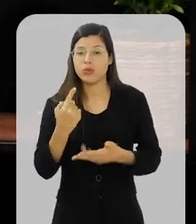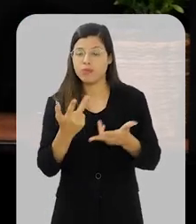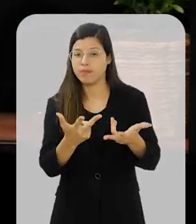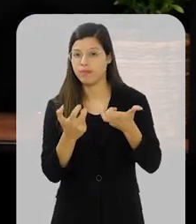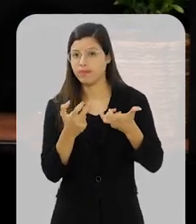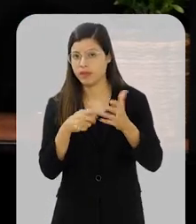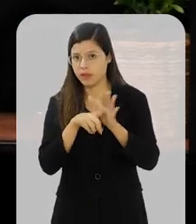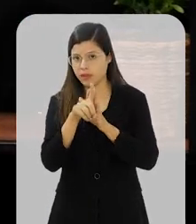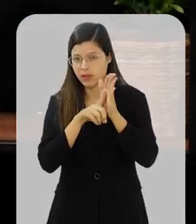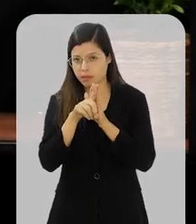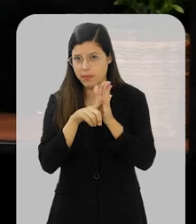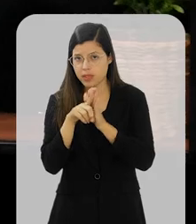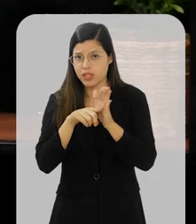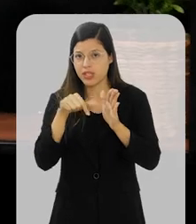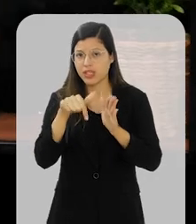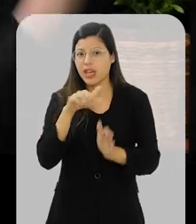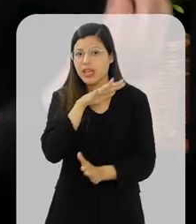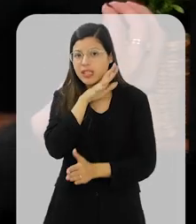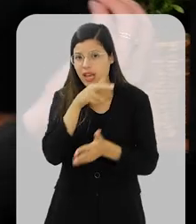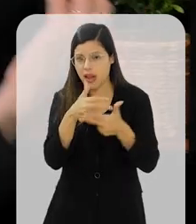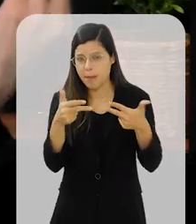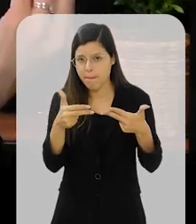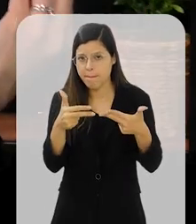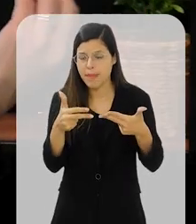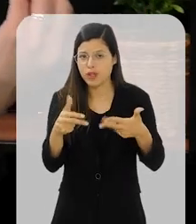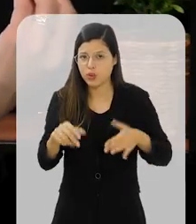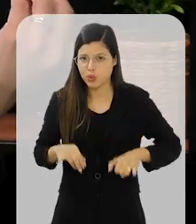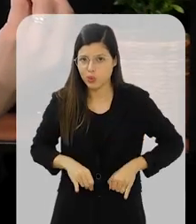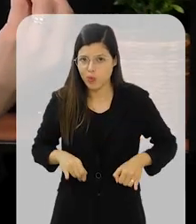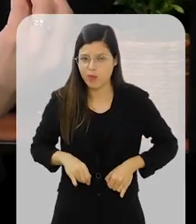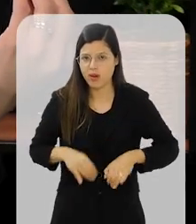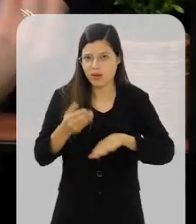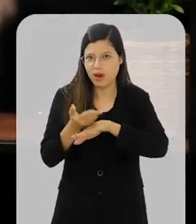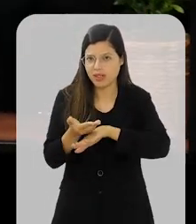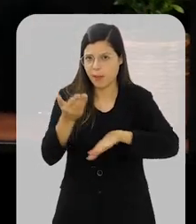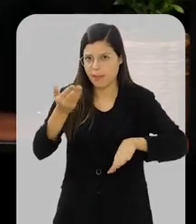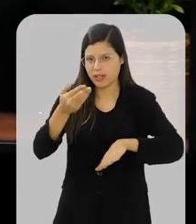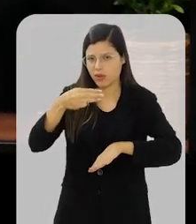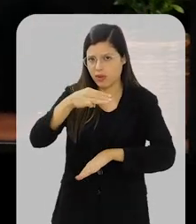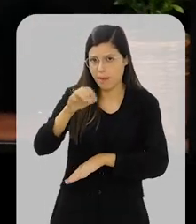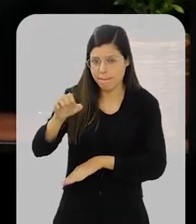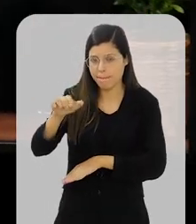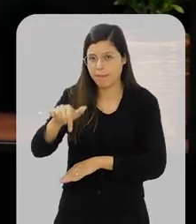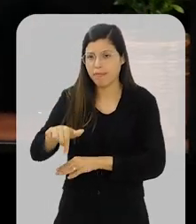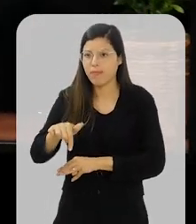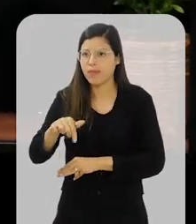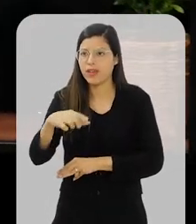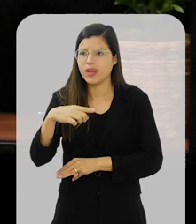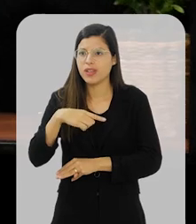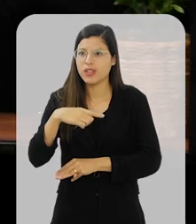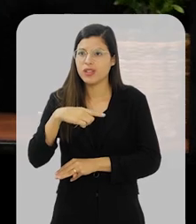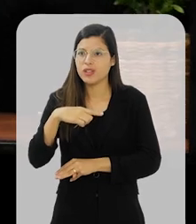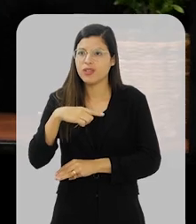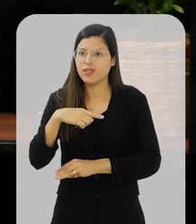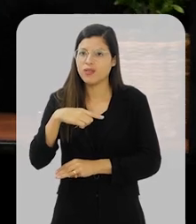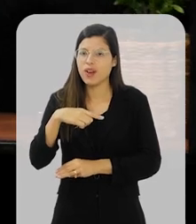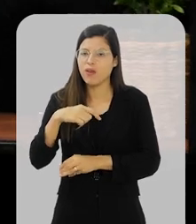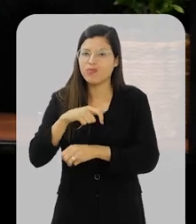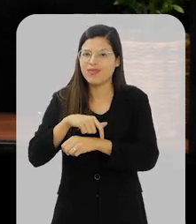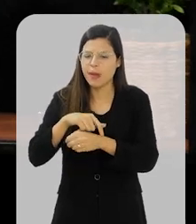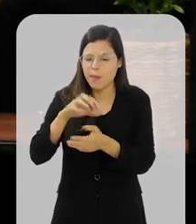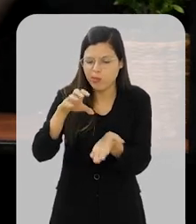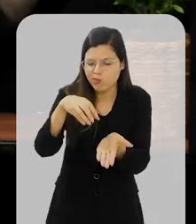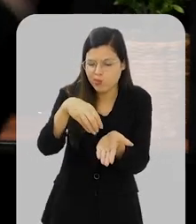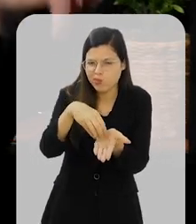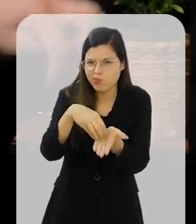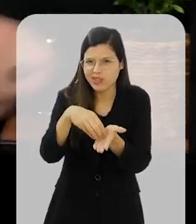nosso estudo que esses animais que sofreram a separação materna, eles tiveram um tempo no centro da caixa menor e